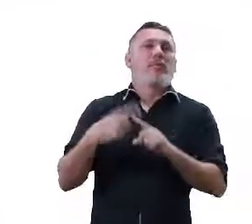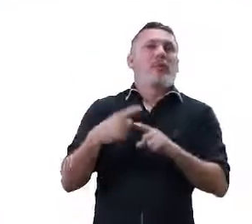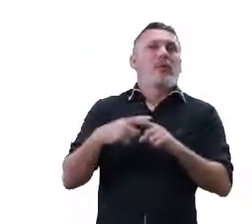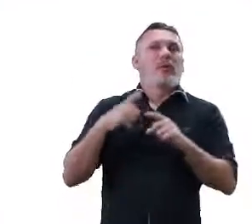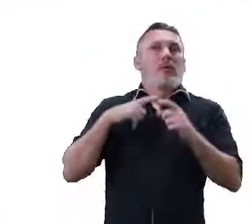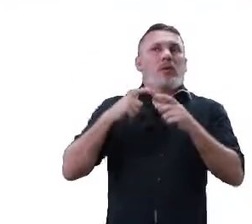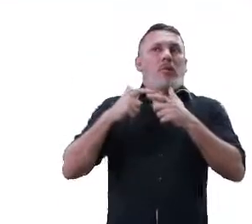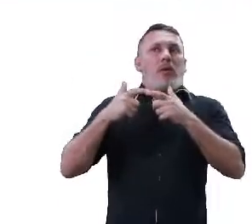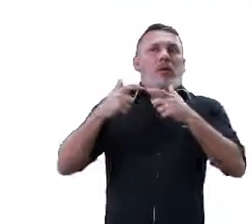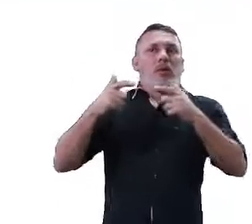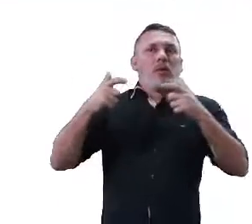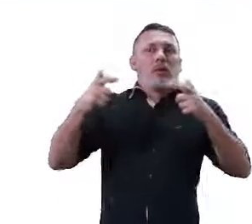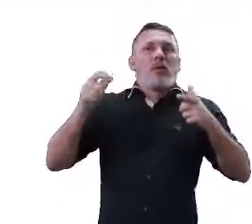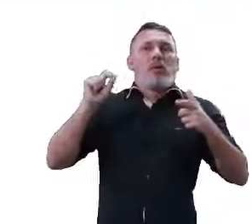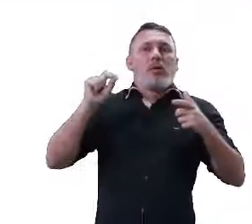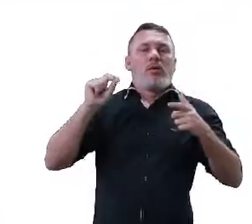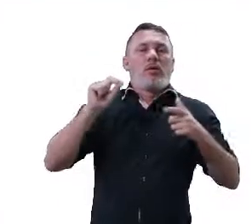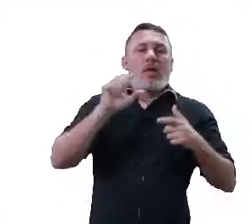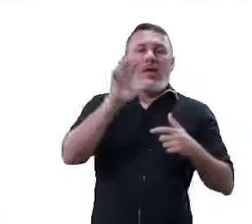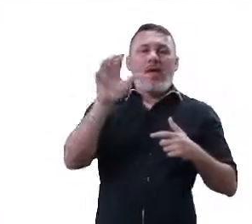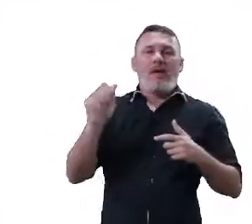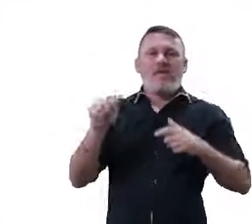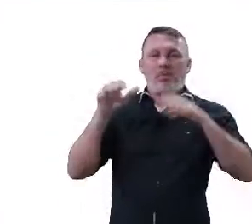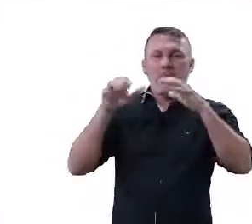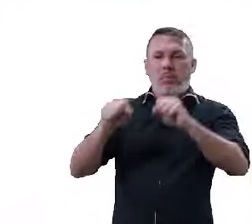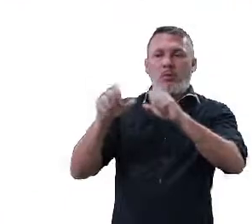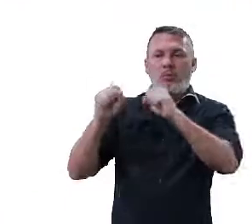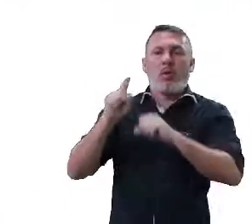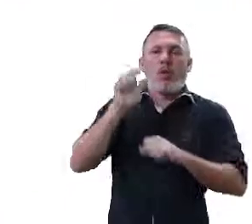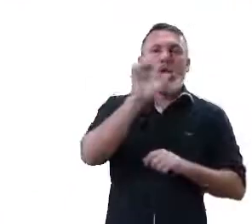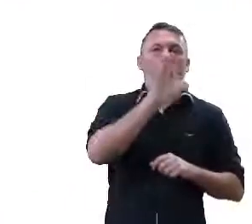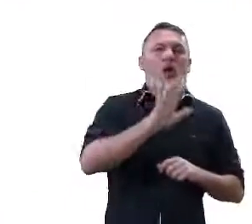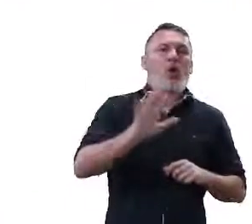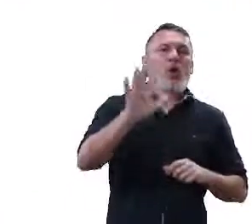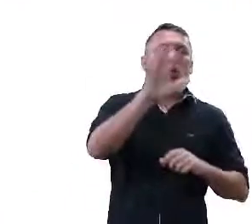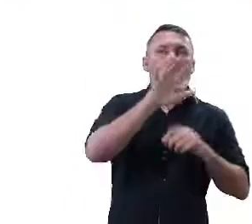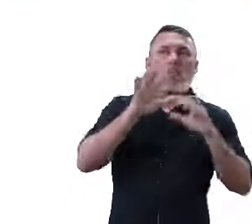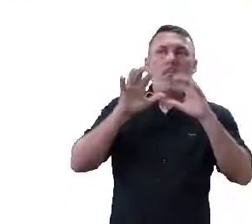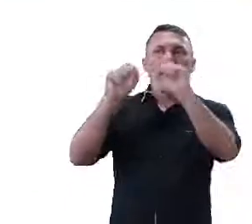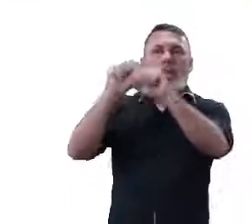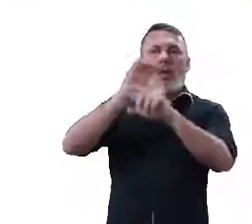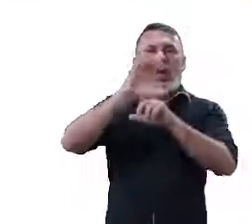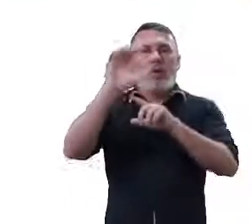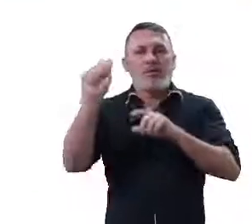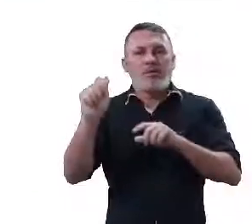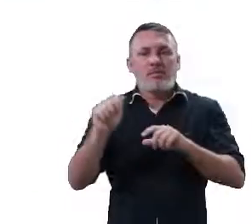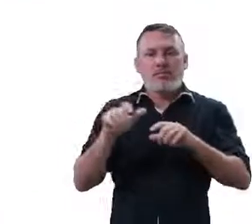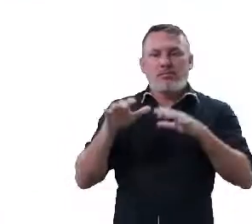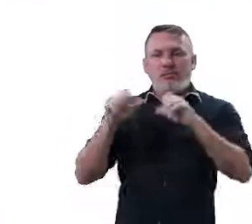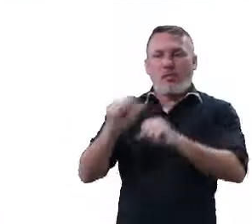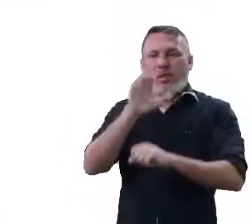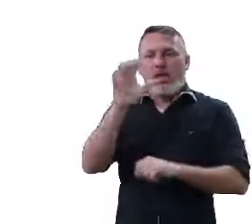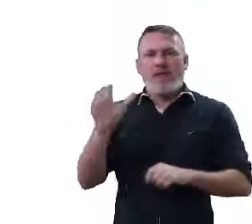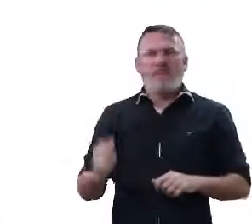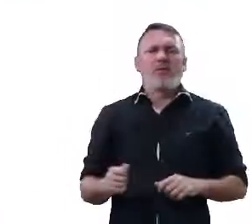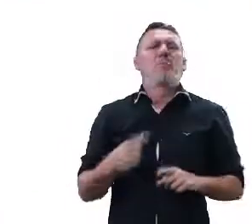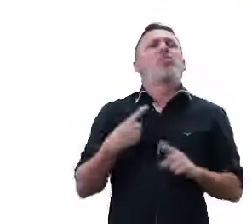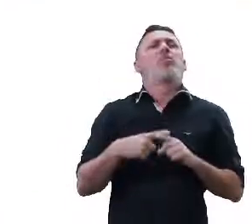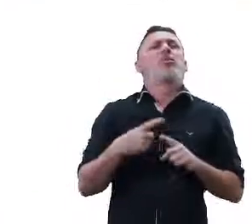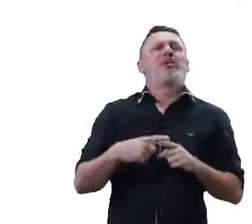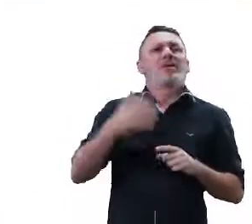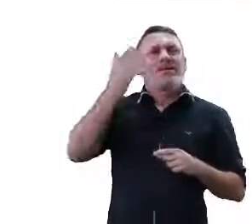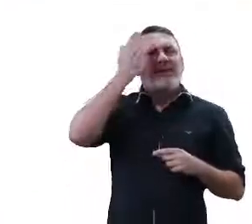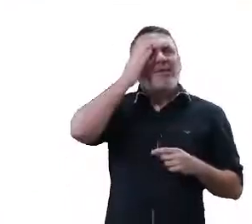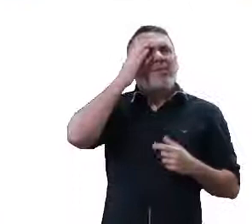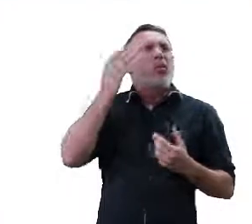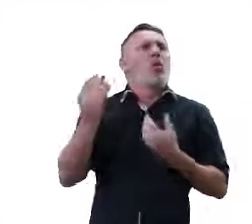expansão imperialista europeia pelos continentes africano e asiático, porque era uma forma de você tentar entender como é que essas